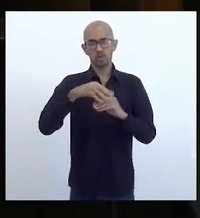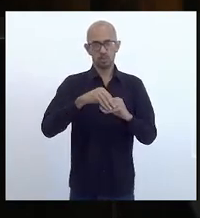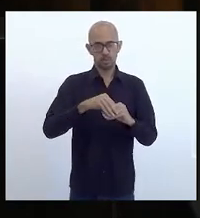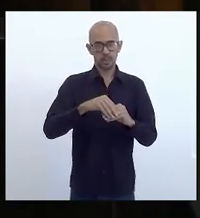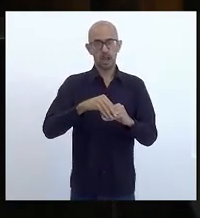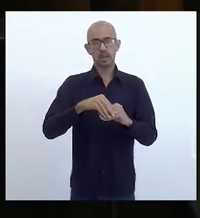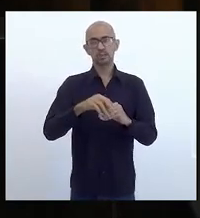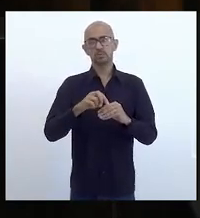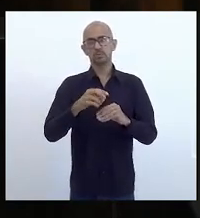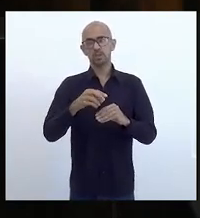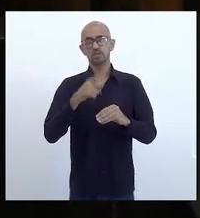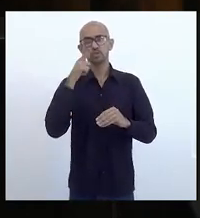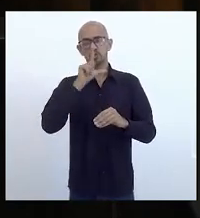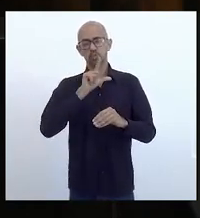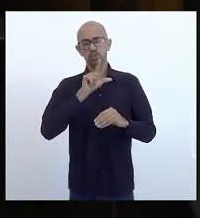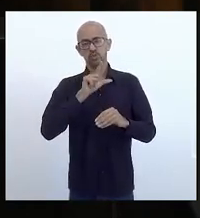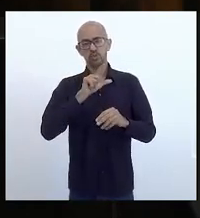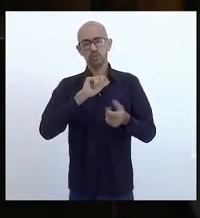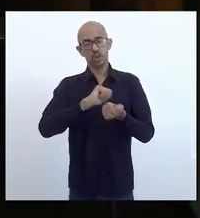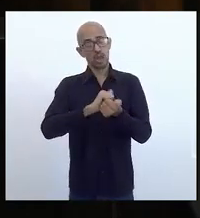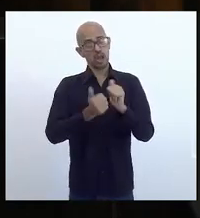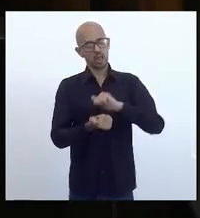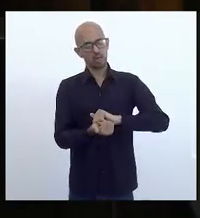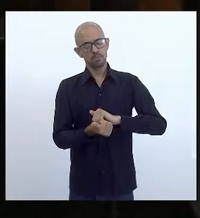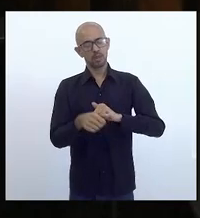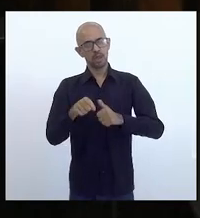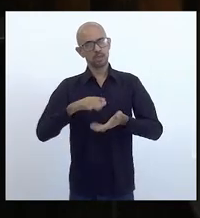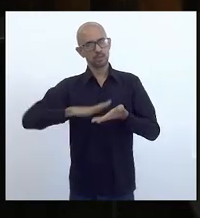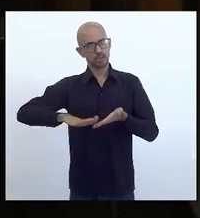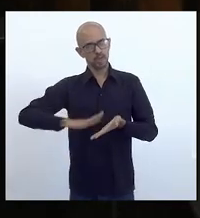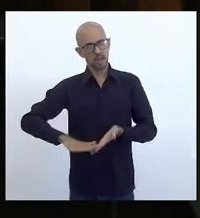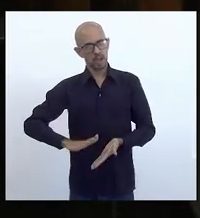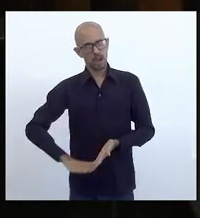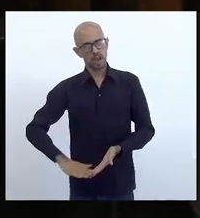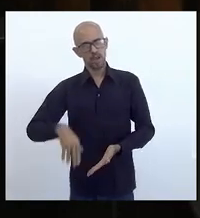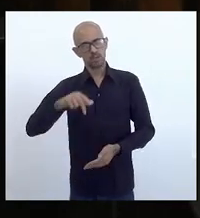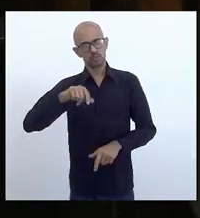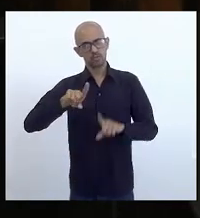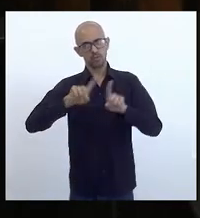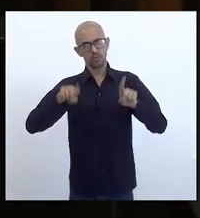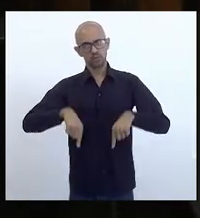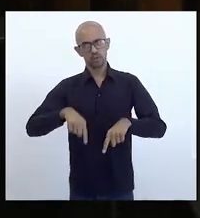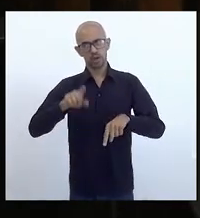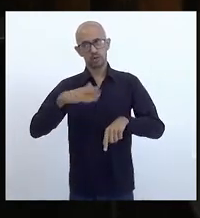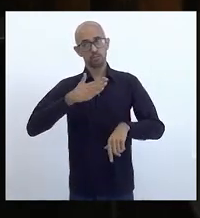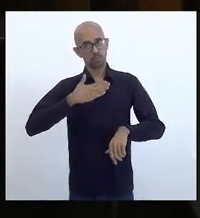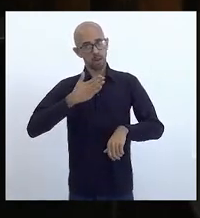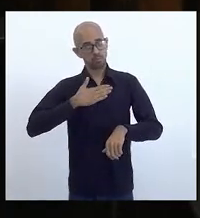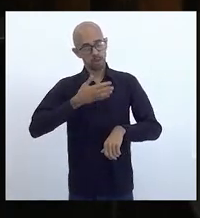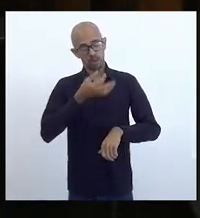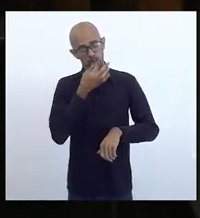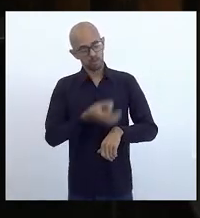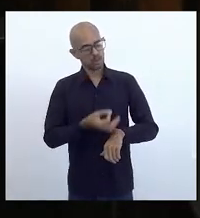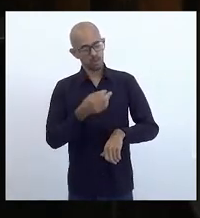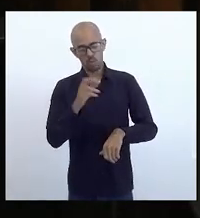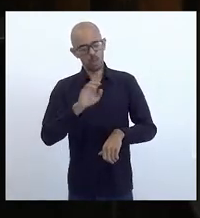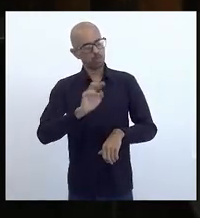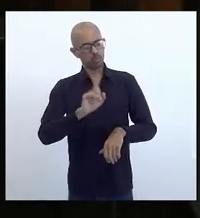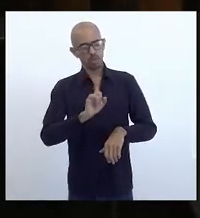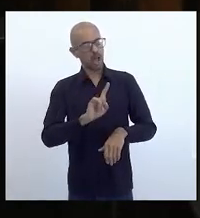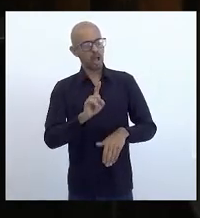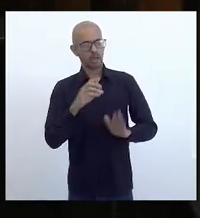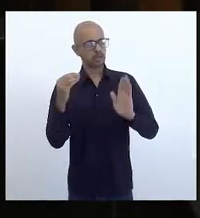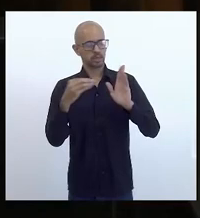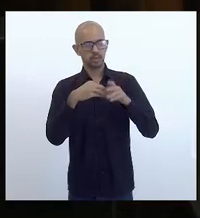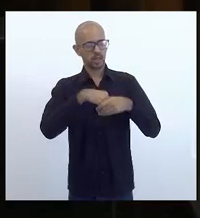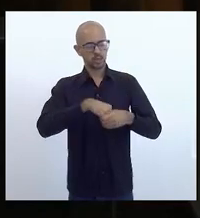para suplementar esse gasto de pessoal que, no meu entendimento, não está contemplado no orçamento.